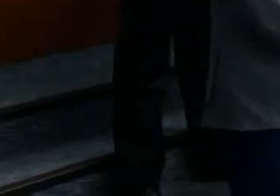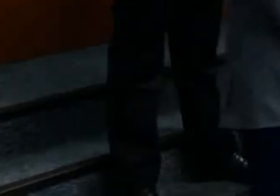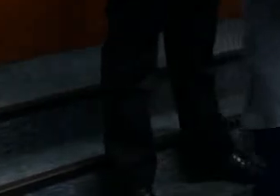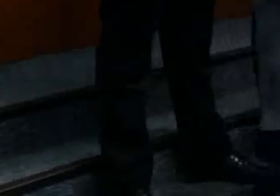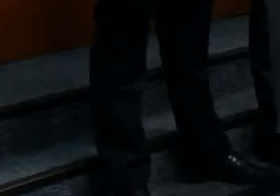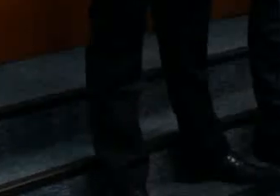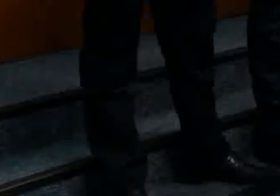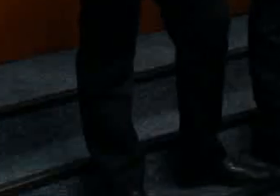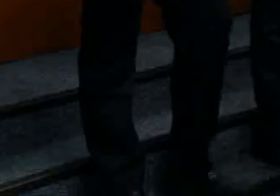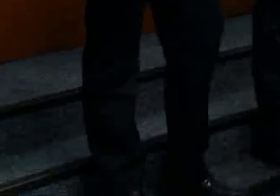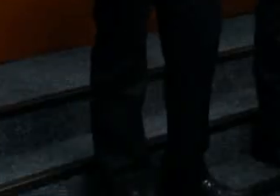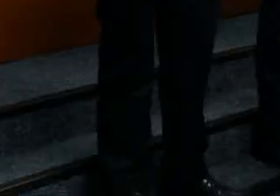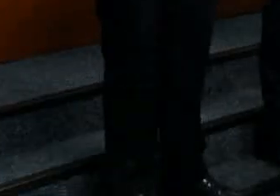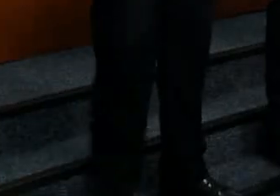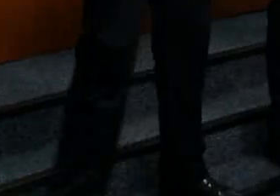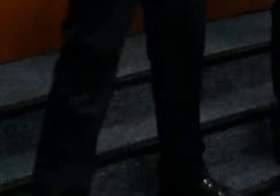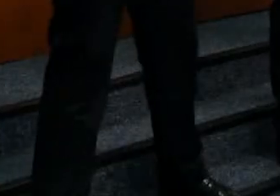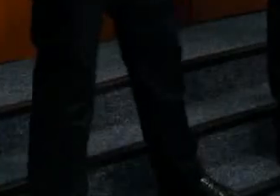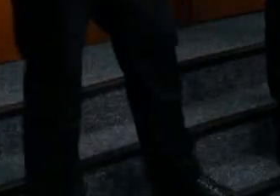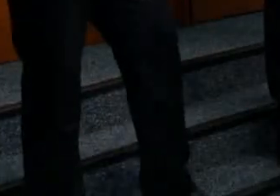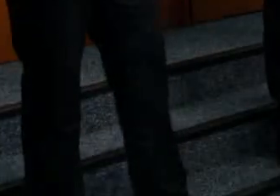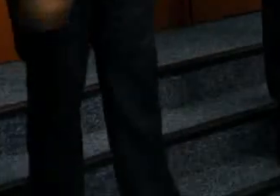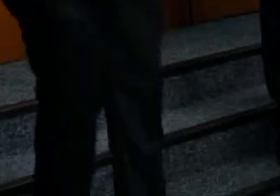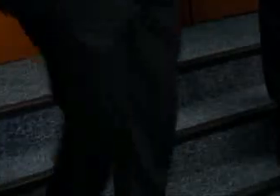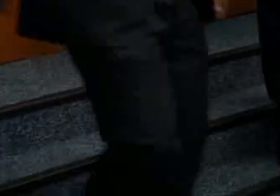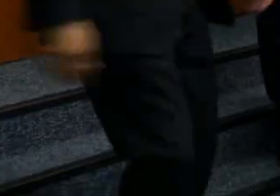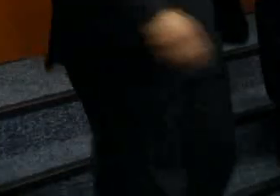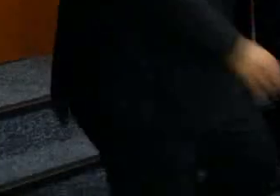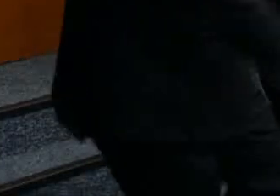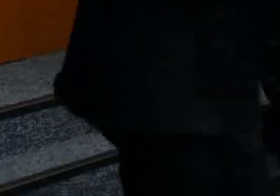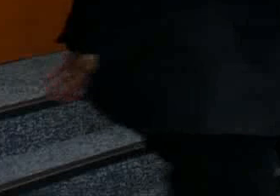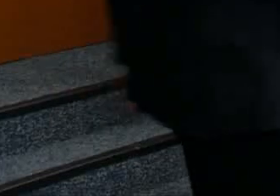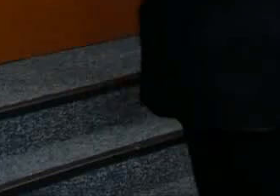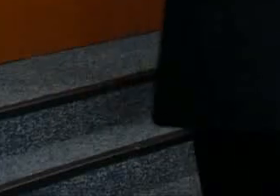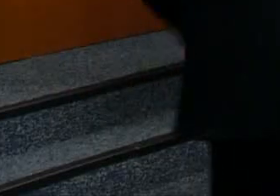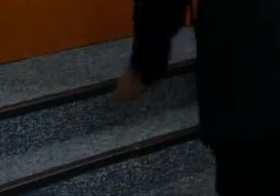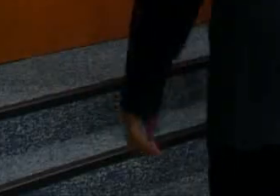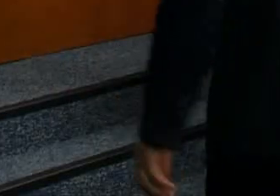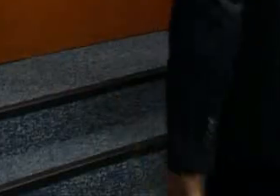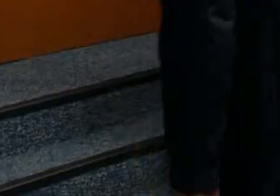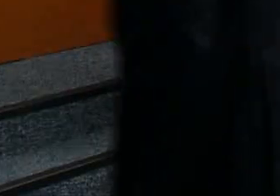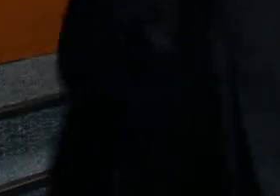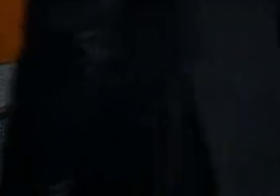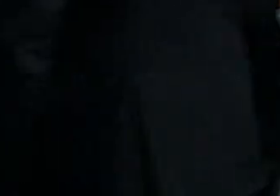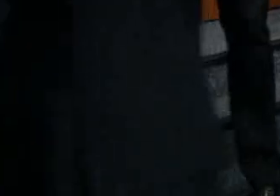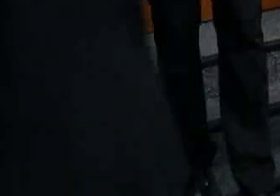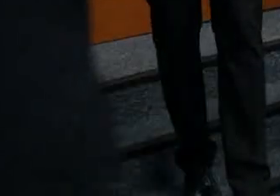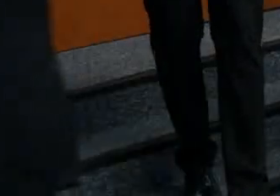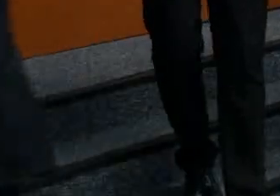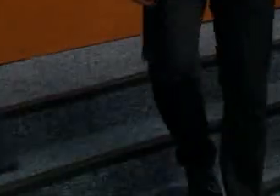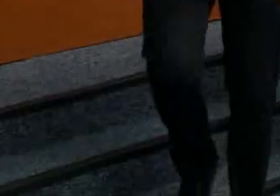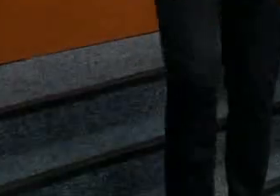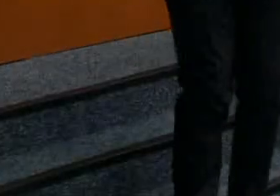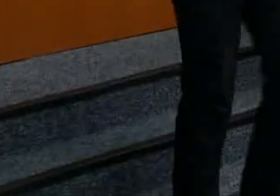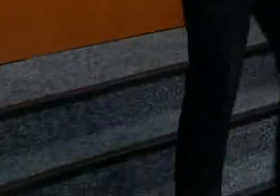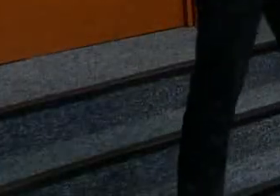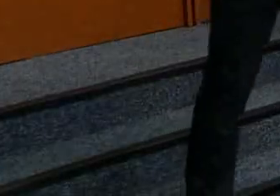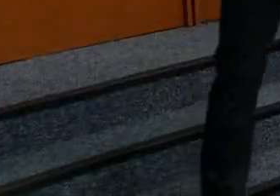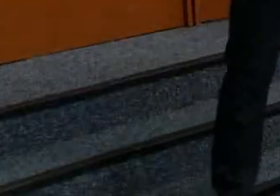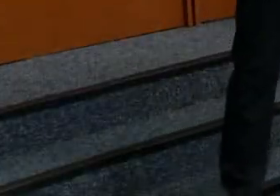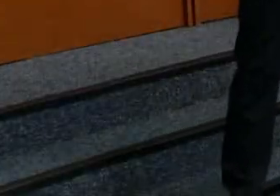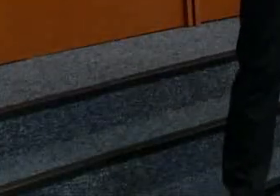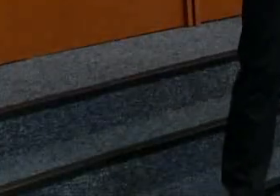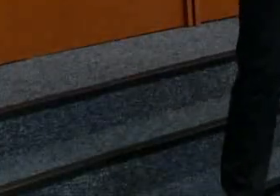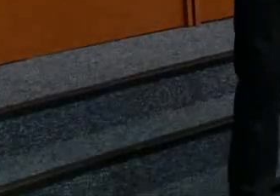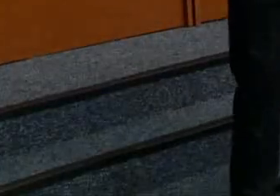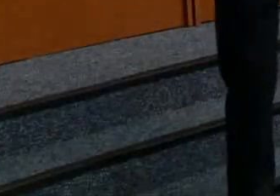Feita a foto oficial, convidamos nesse momento o autor da próxima homenagem, vereador